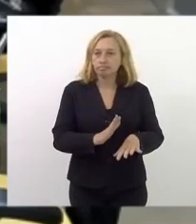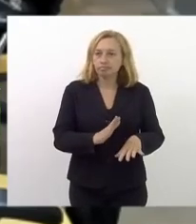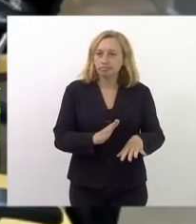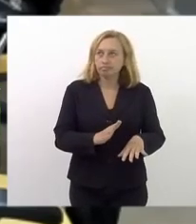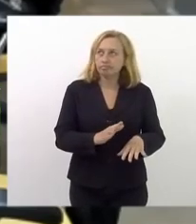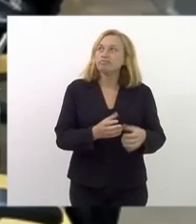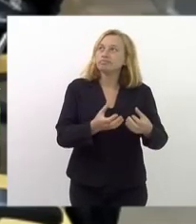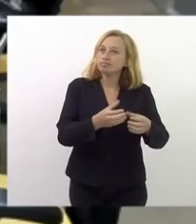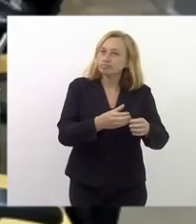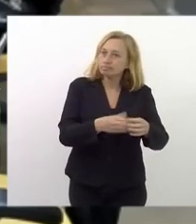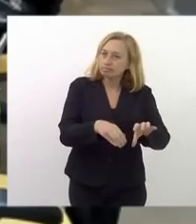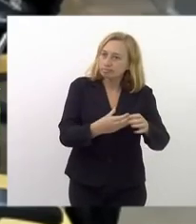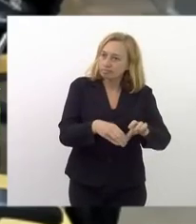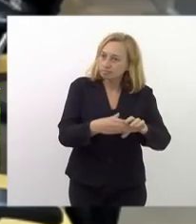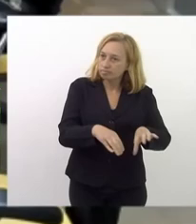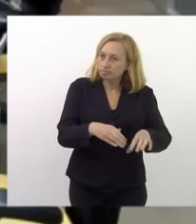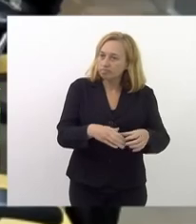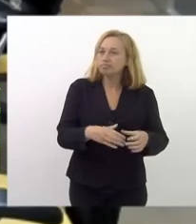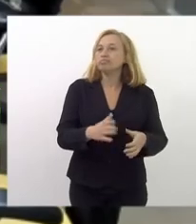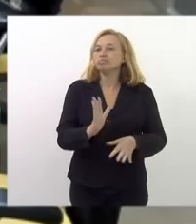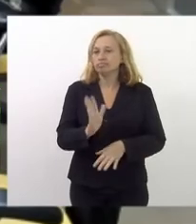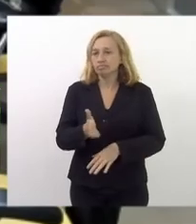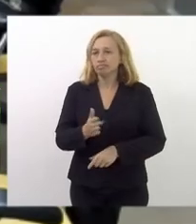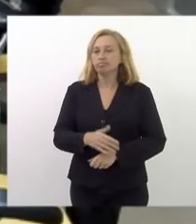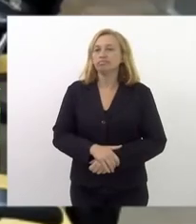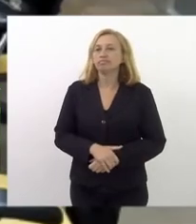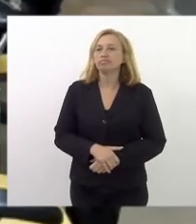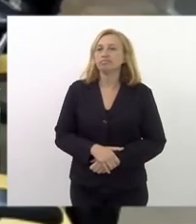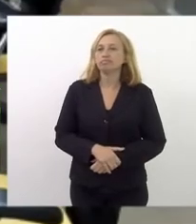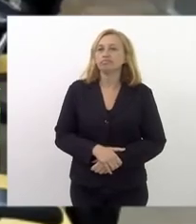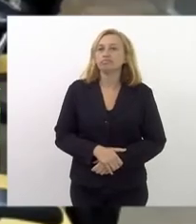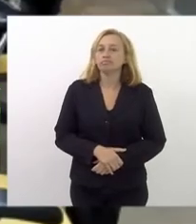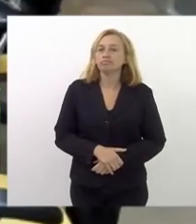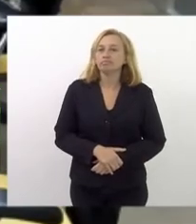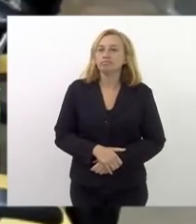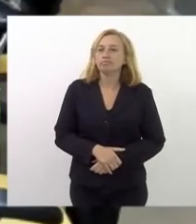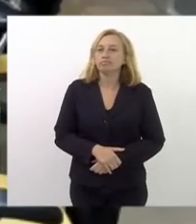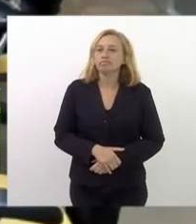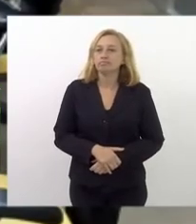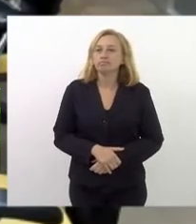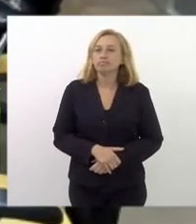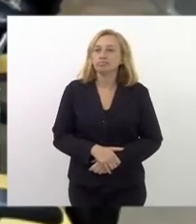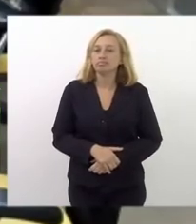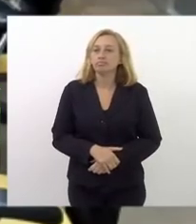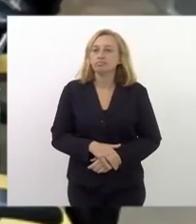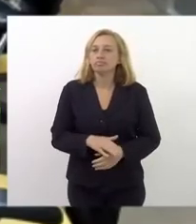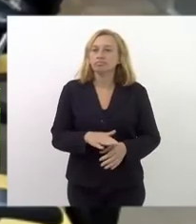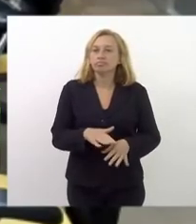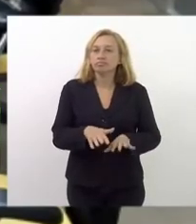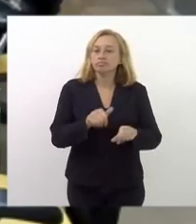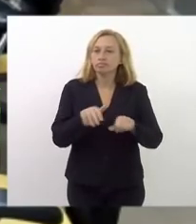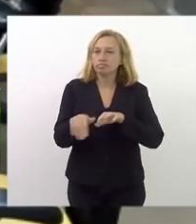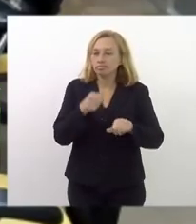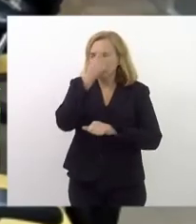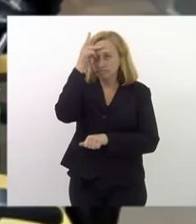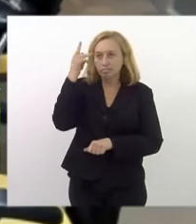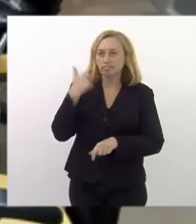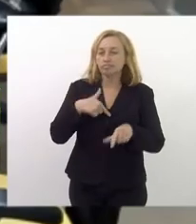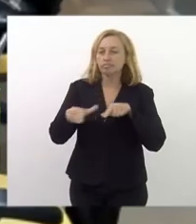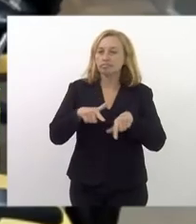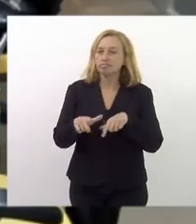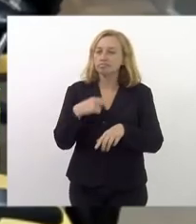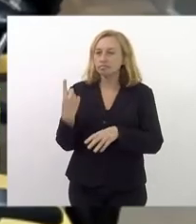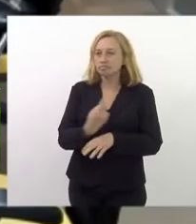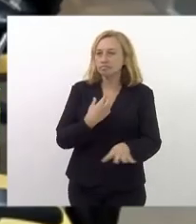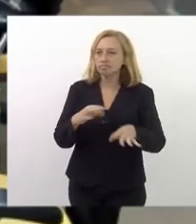concurso público, acabou de fazer um concurso público. Então, ela está admitindo pessoas e a gente está